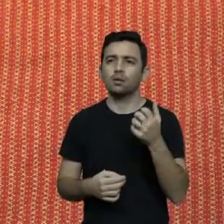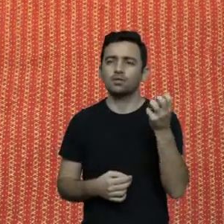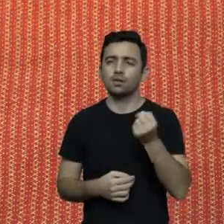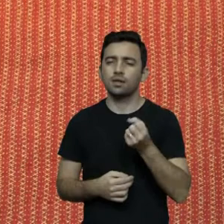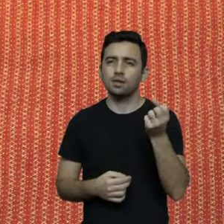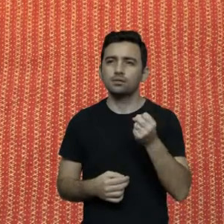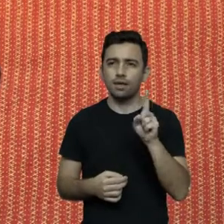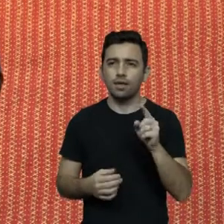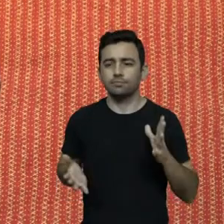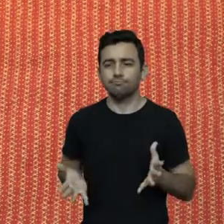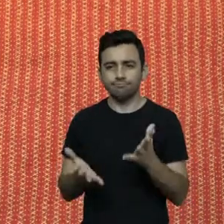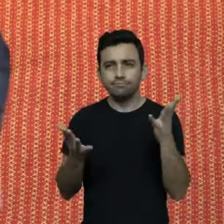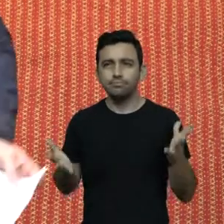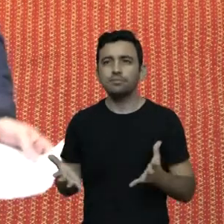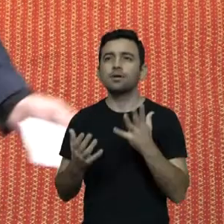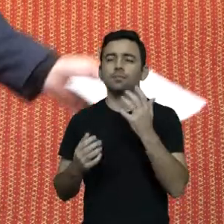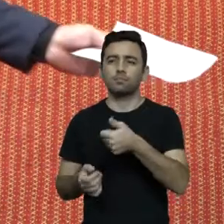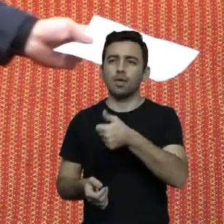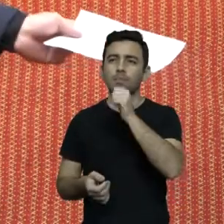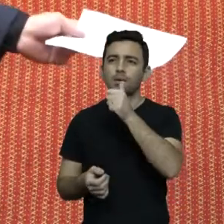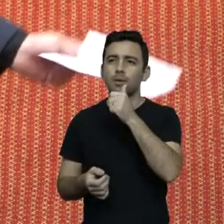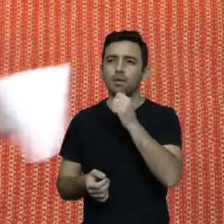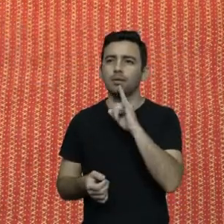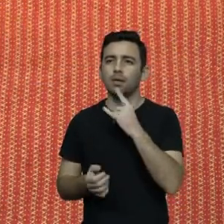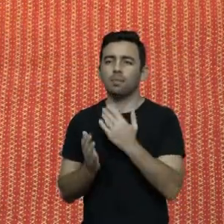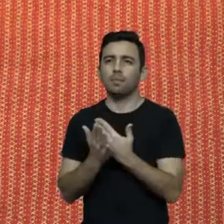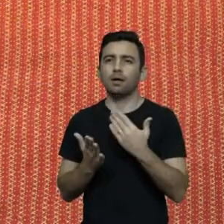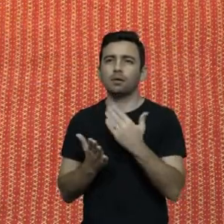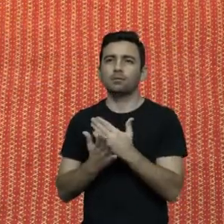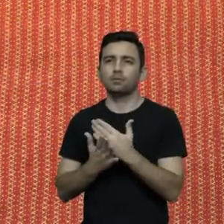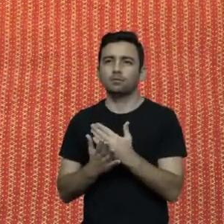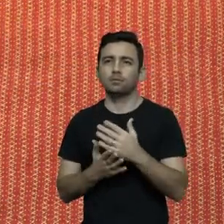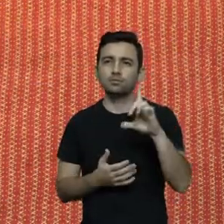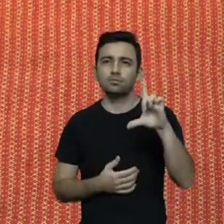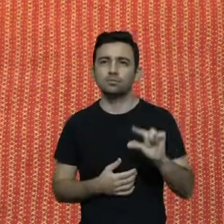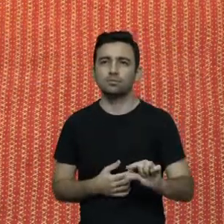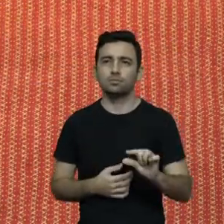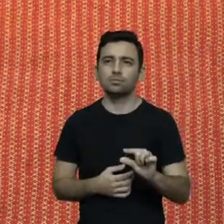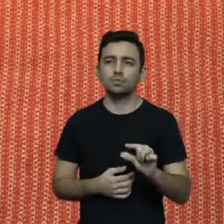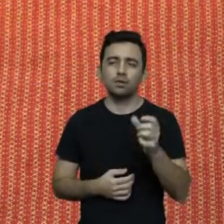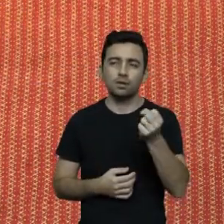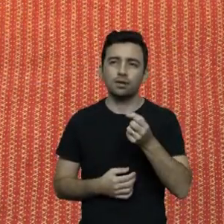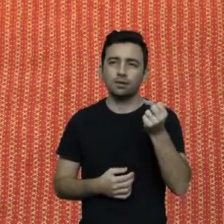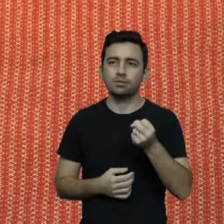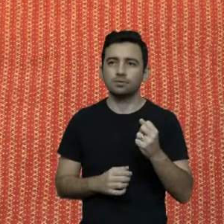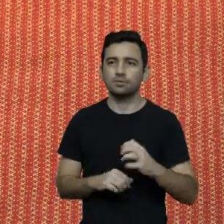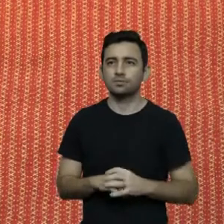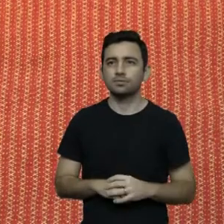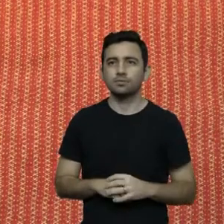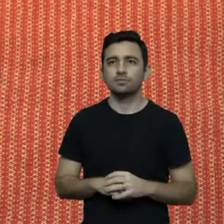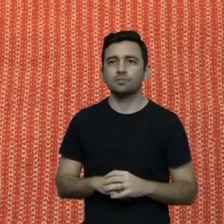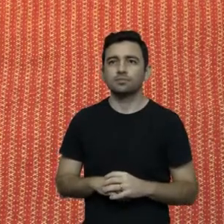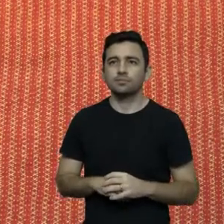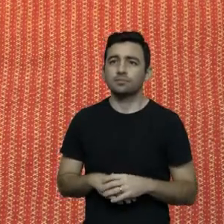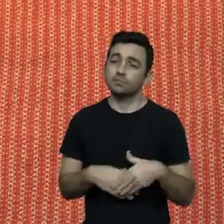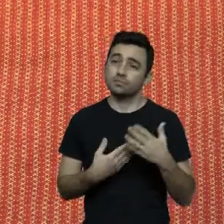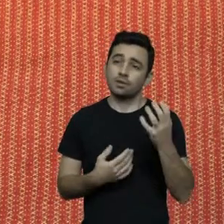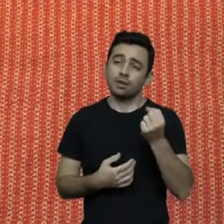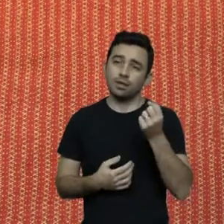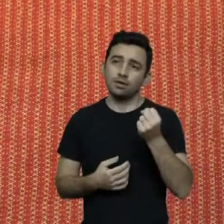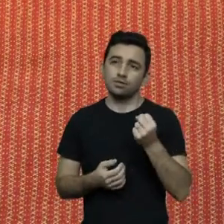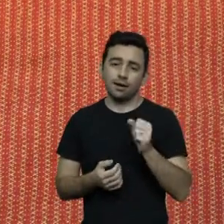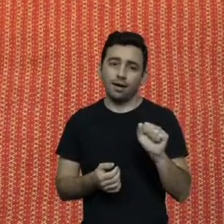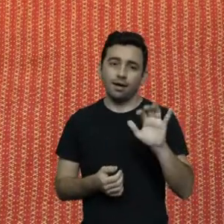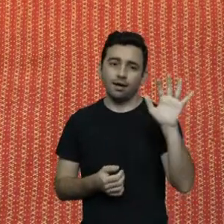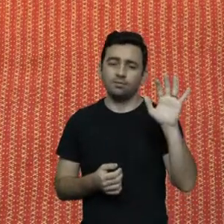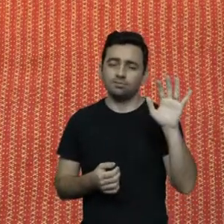incentivar o consumo de Whisky dizem desincentivar o consumo de leite como será agora O leite está mais caro vou